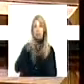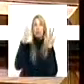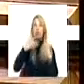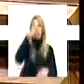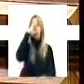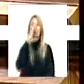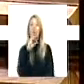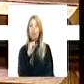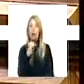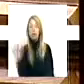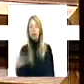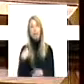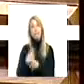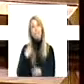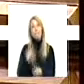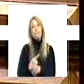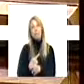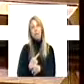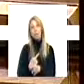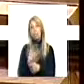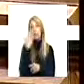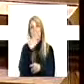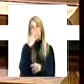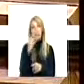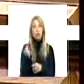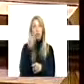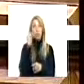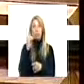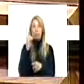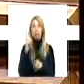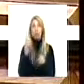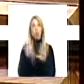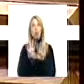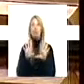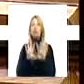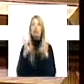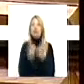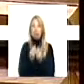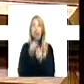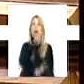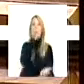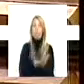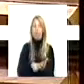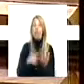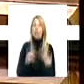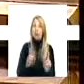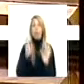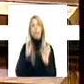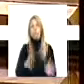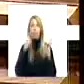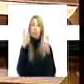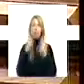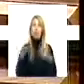de Estado e que, mesmo que não seja na íntegra aprovada, que nós temos que encontrar aqui uma